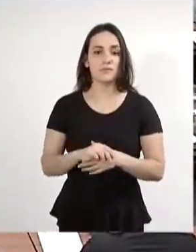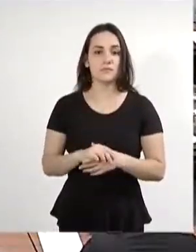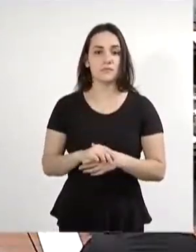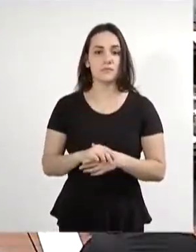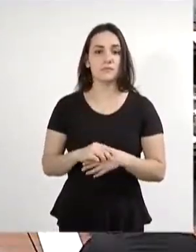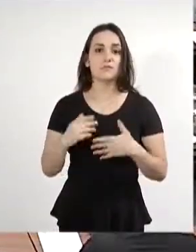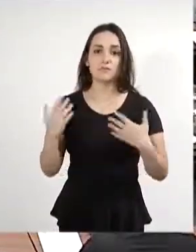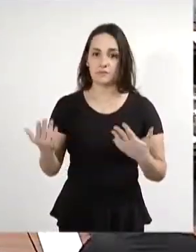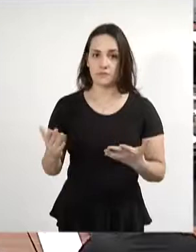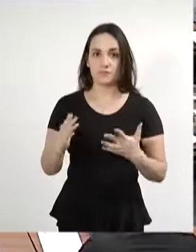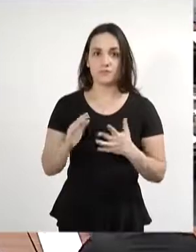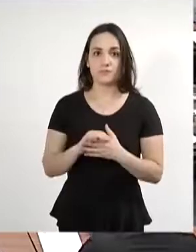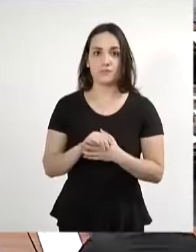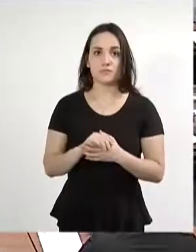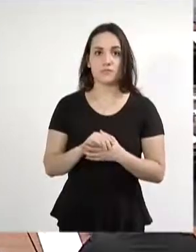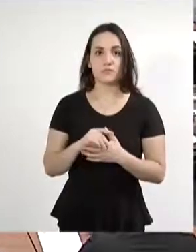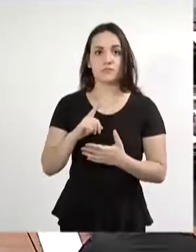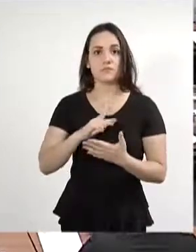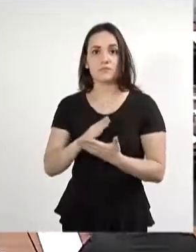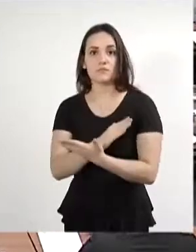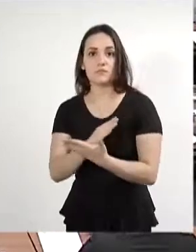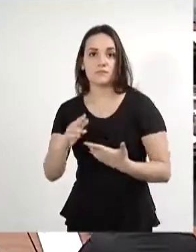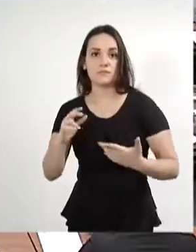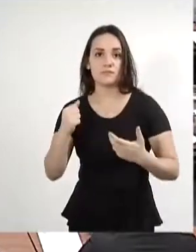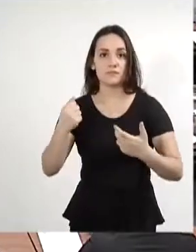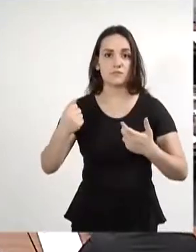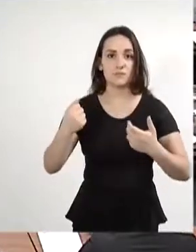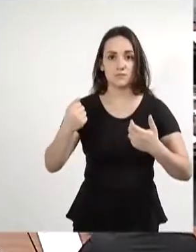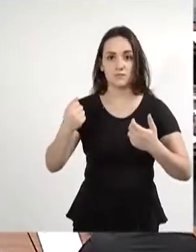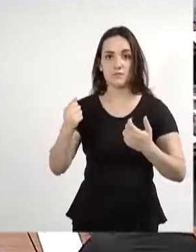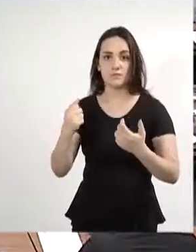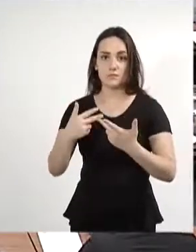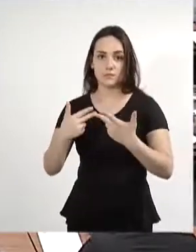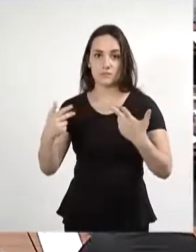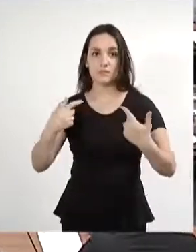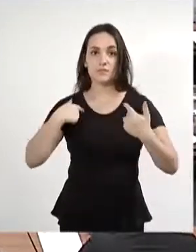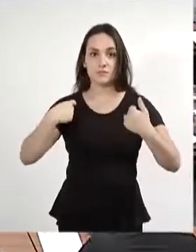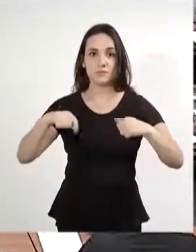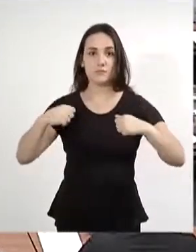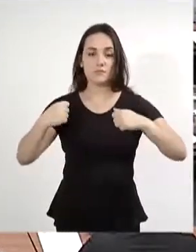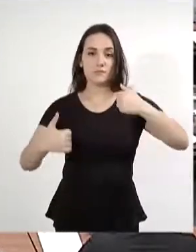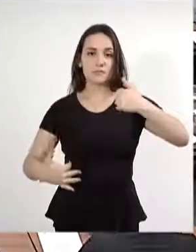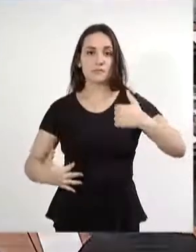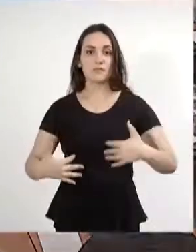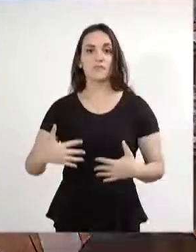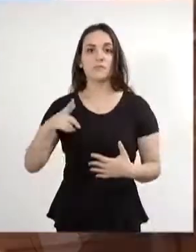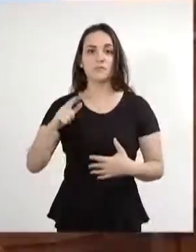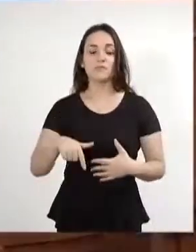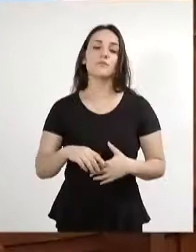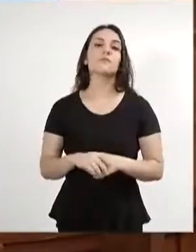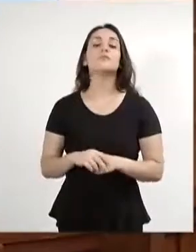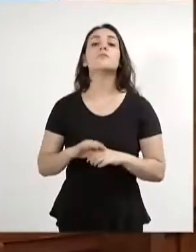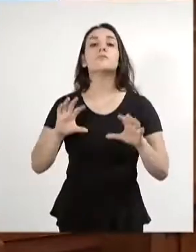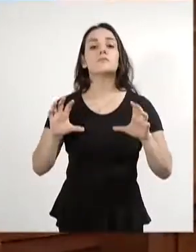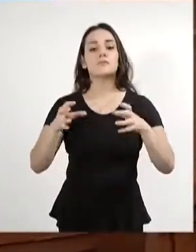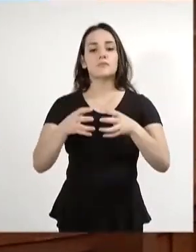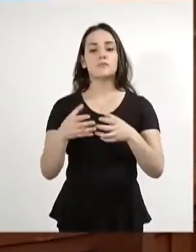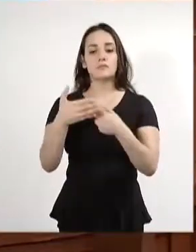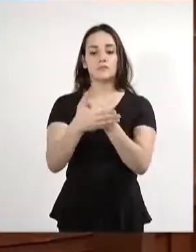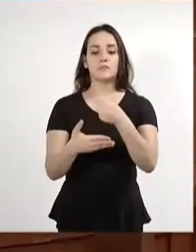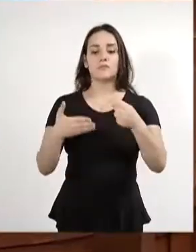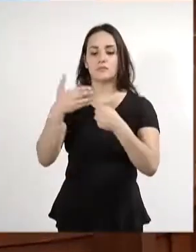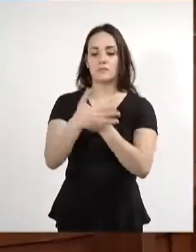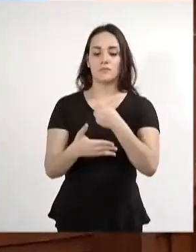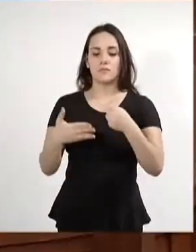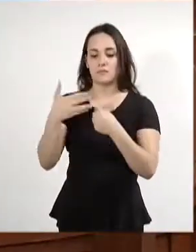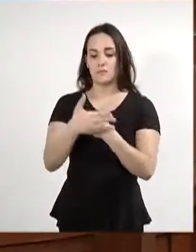venho fazer aqui alguns esclarecimentos importantes sobre a Frente Parlamentar em